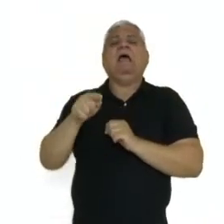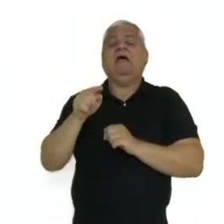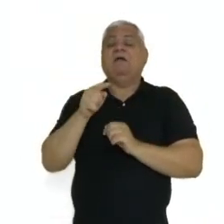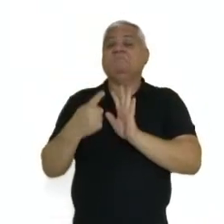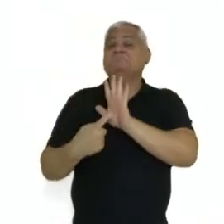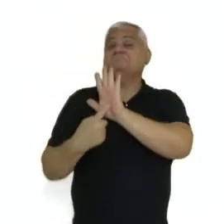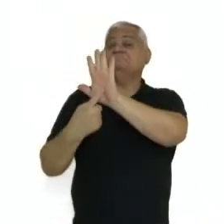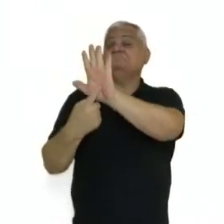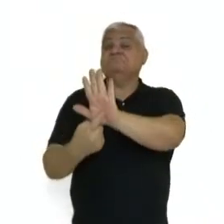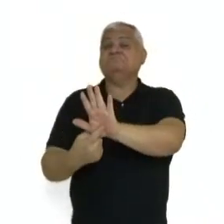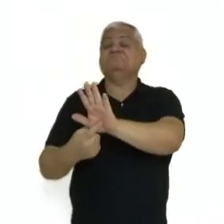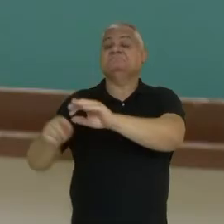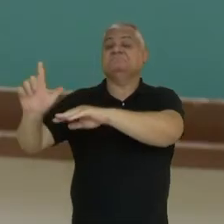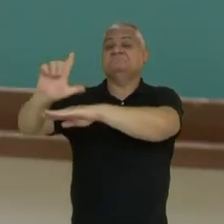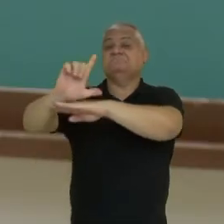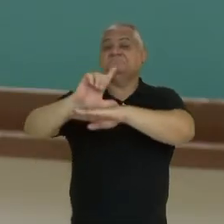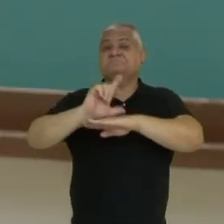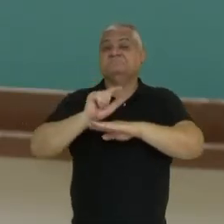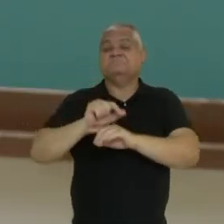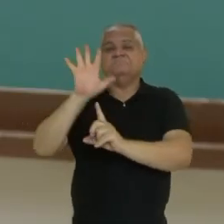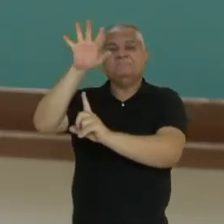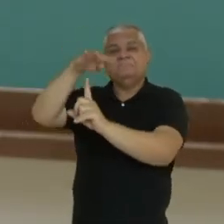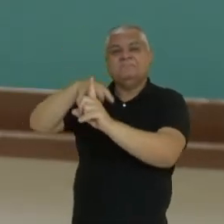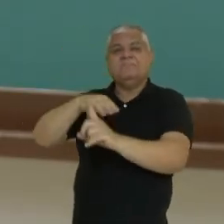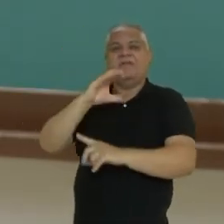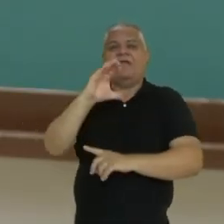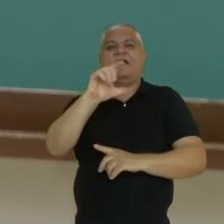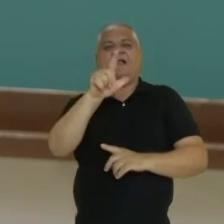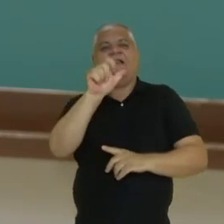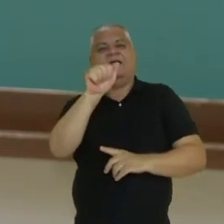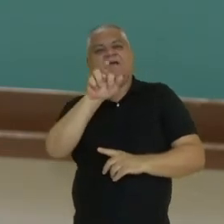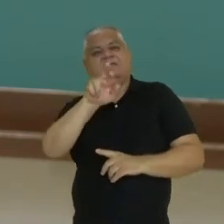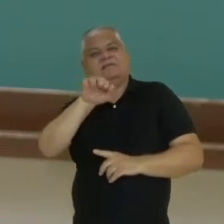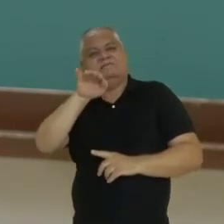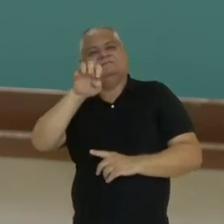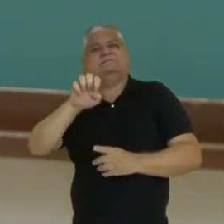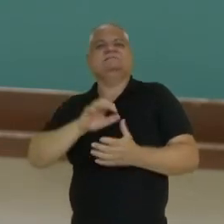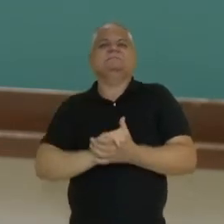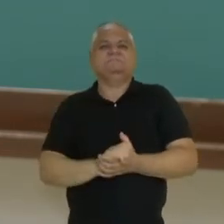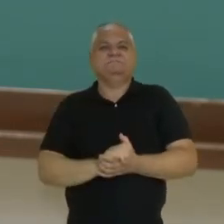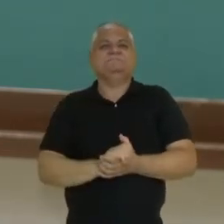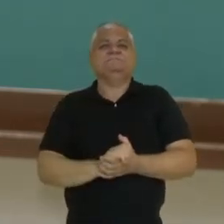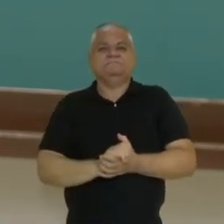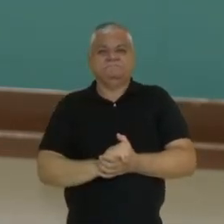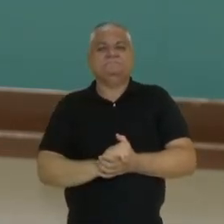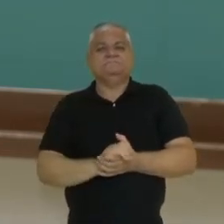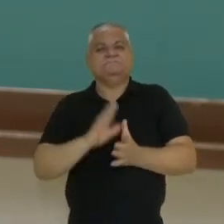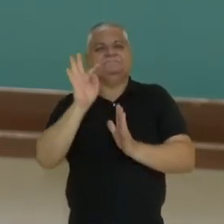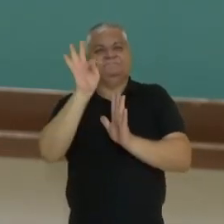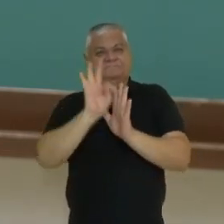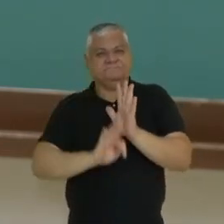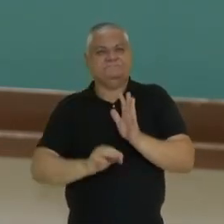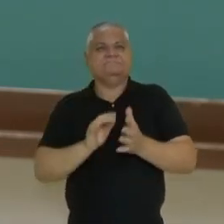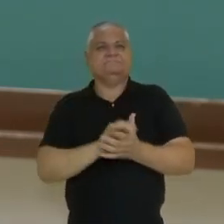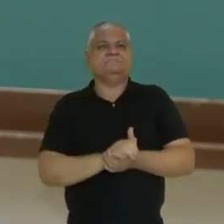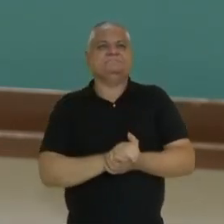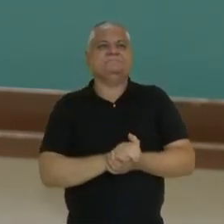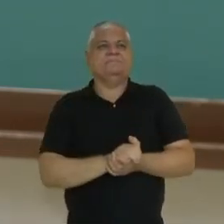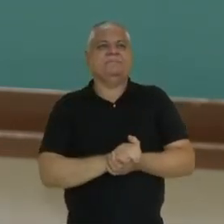na exposição dedicada a Clarice, no ano do seu centenário. O texto está disponível no endereço aqui